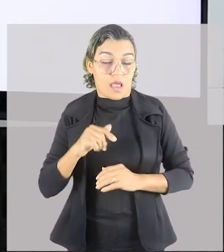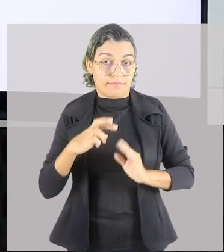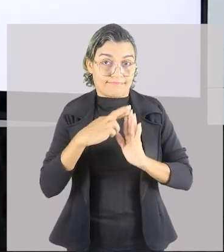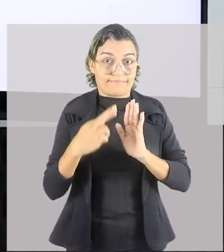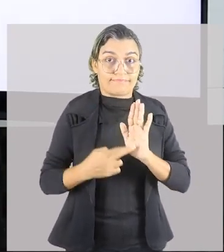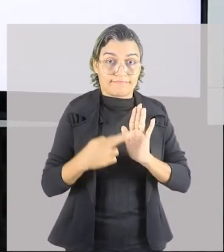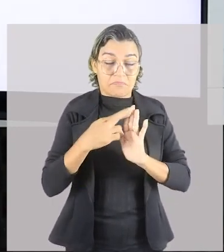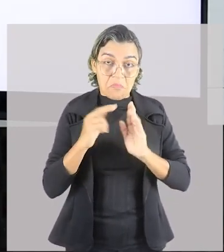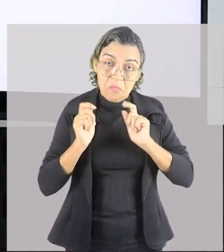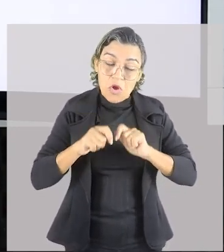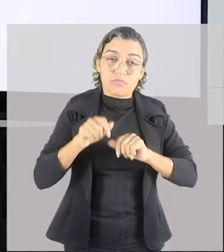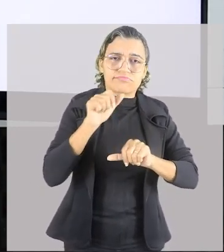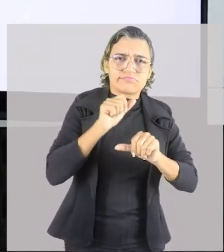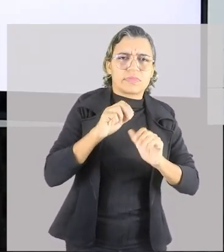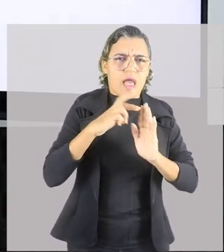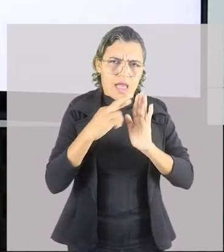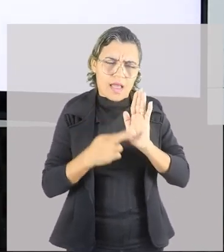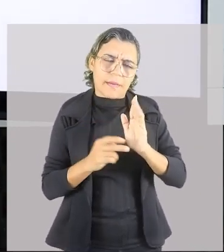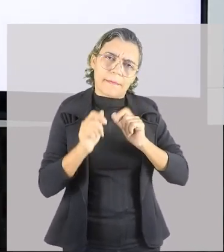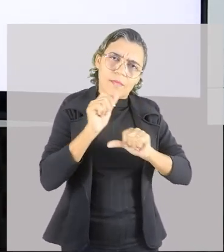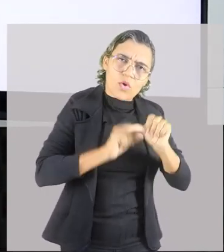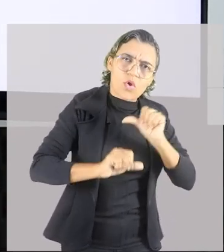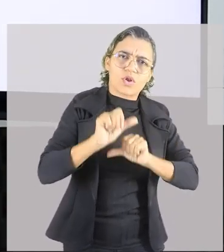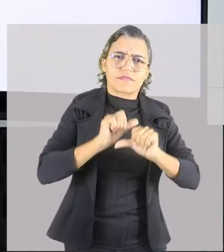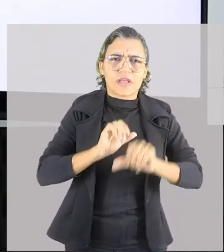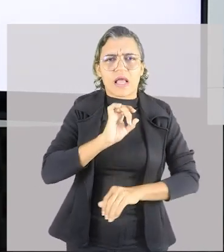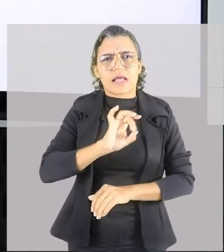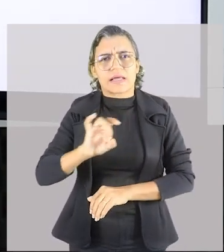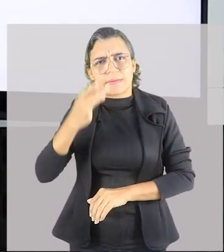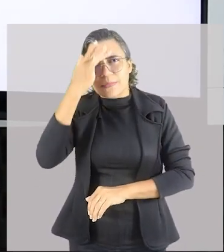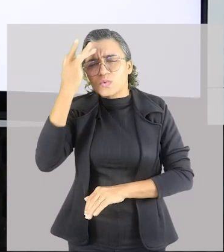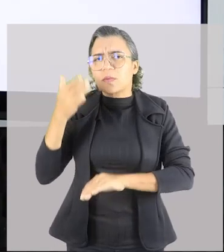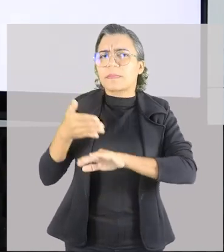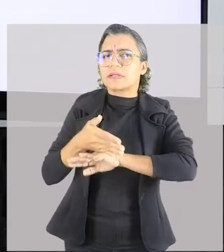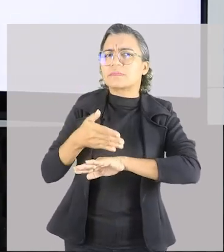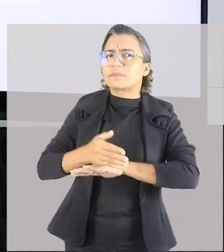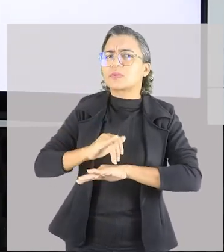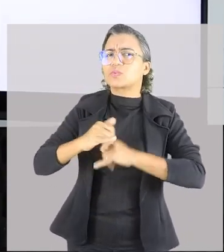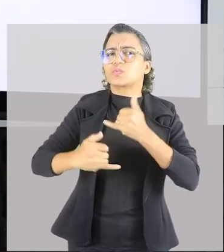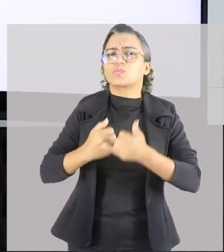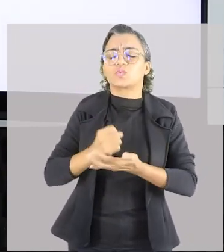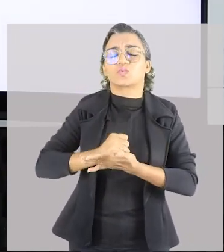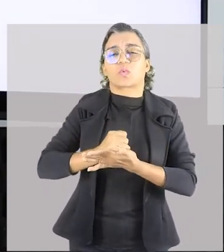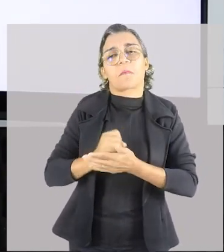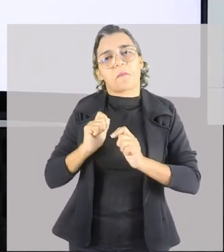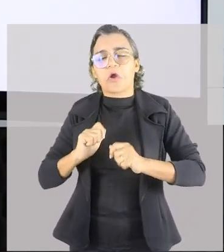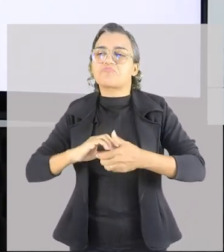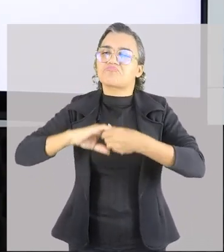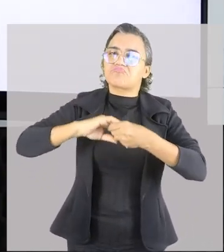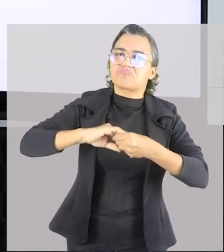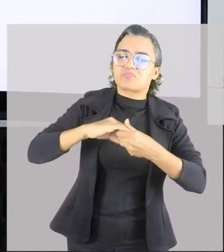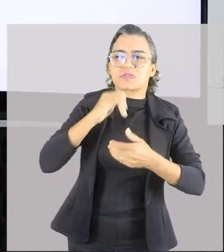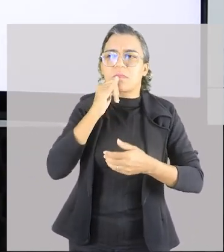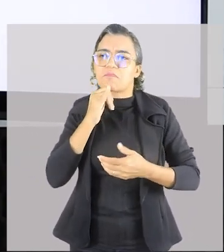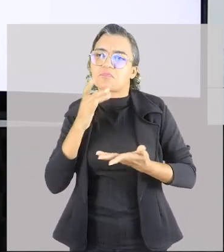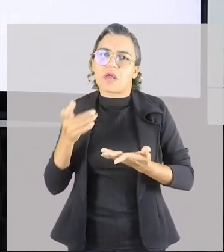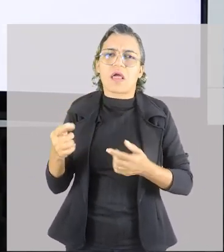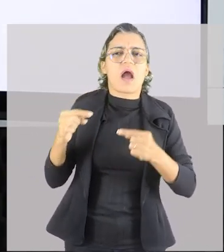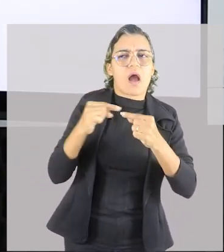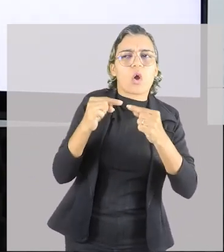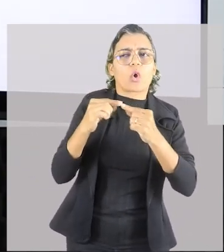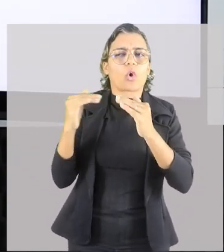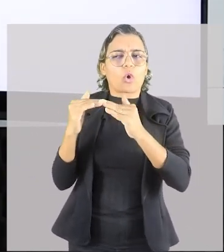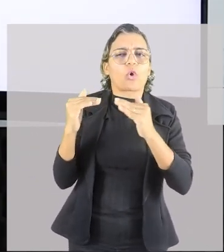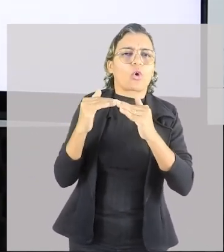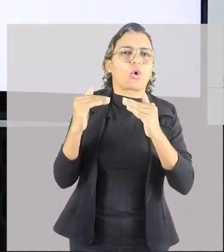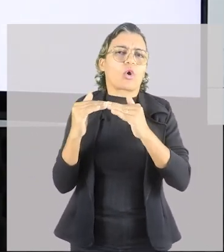ser modificadas pelos participantes daquele jogo. Então eles podem chegar a um acordo e